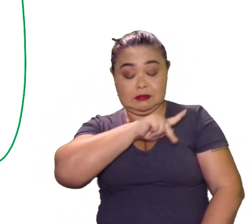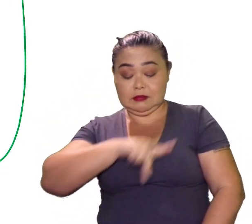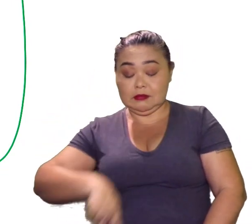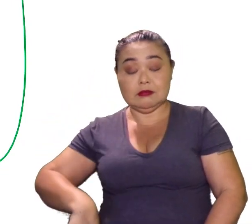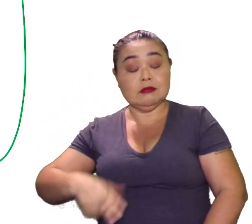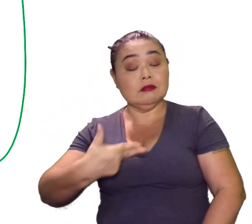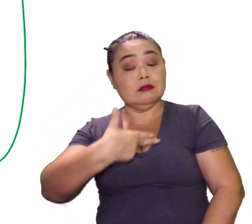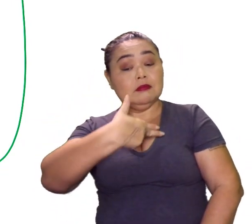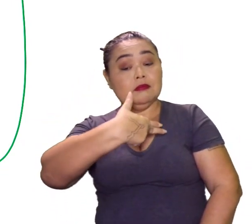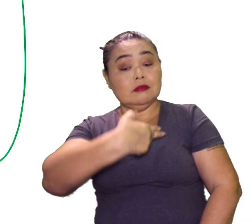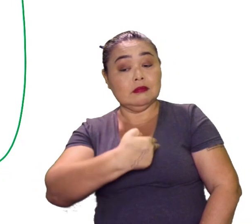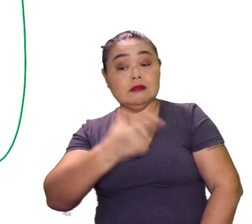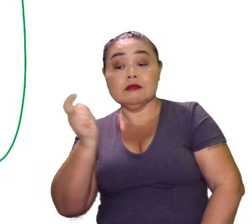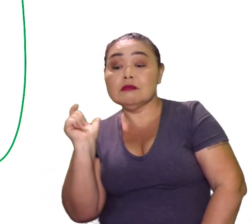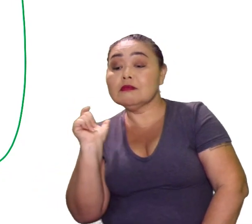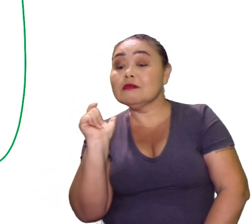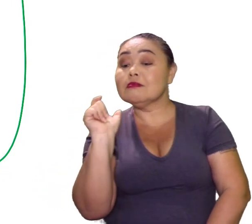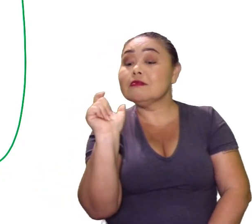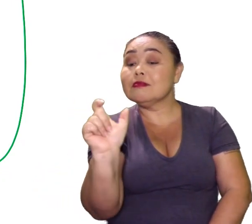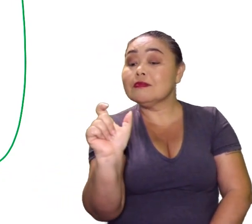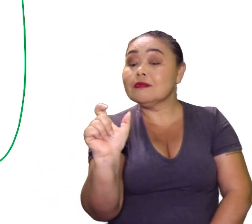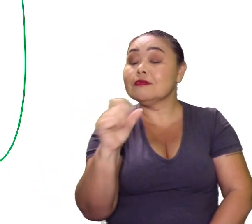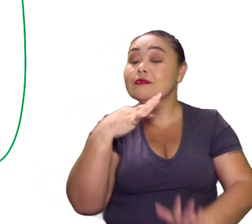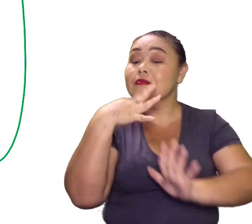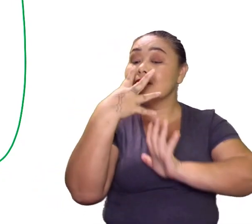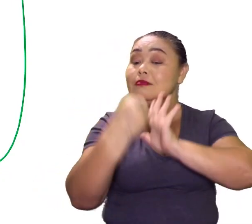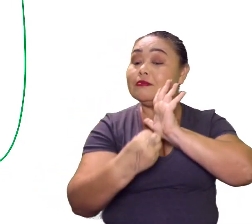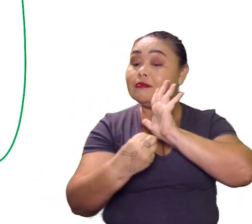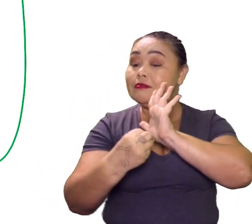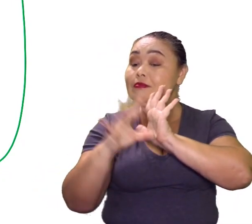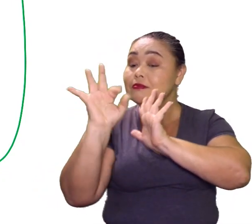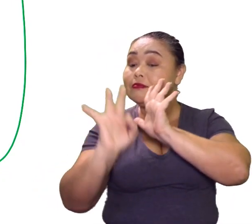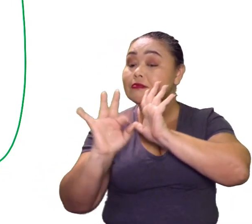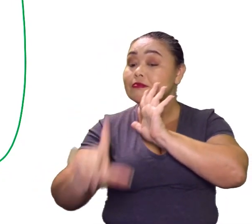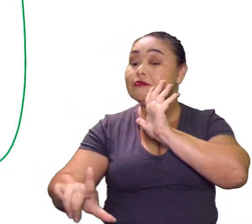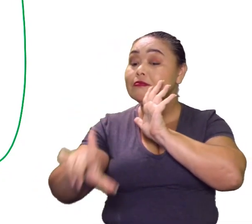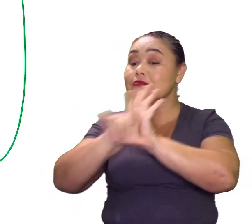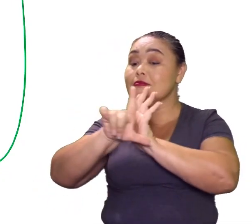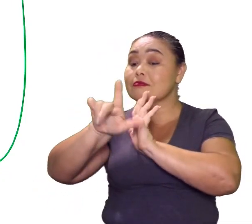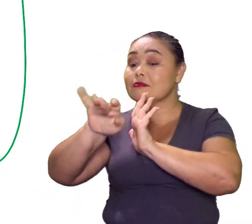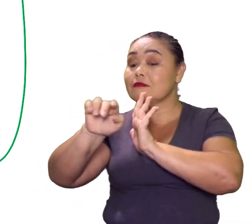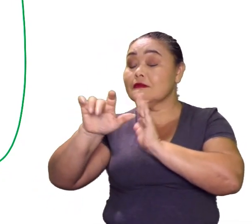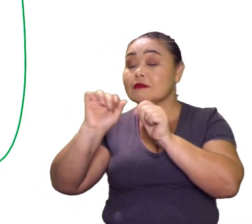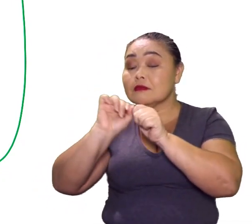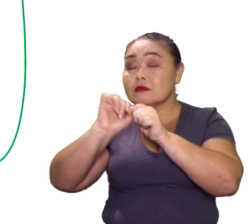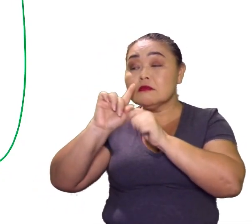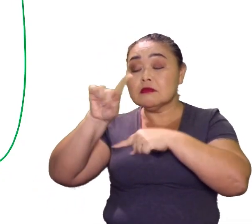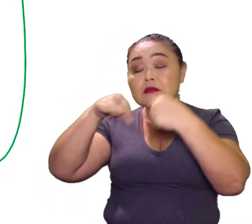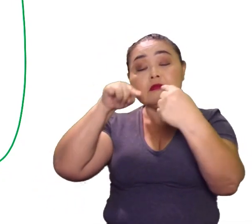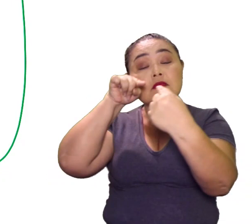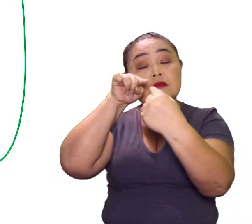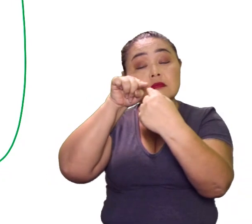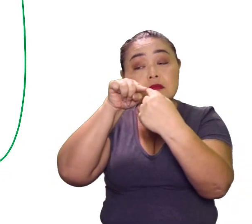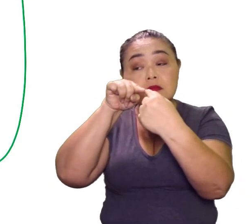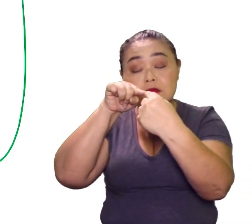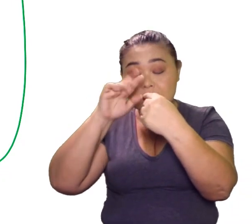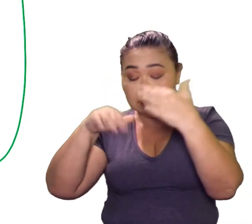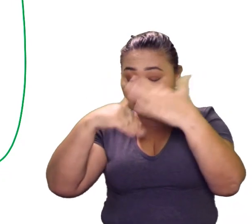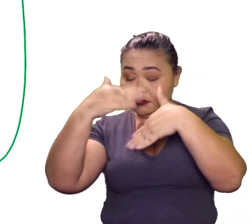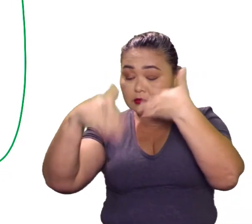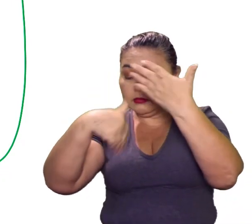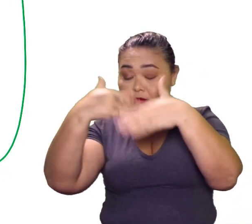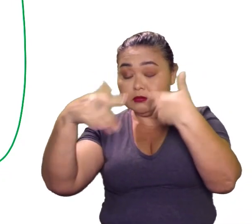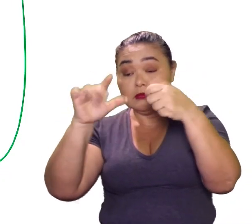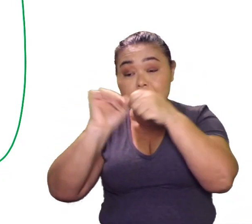termo Amazônia Legal, com o objetivo de planejar o desenvolvimento econômico da região amazônica.